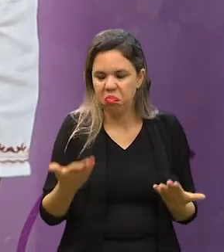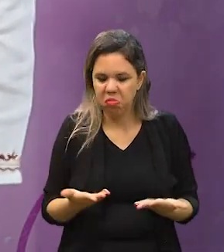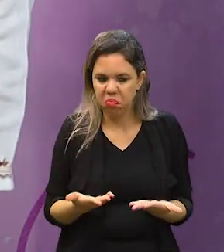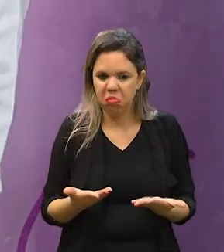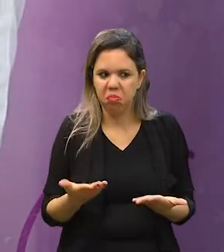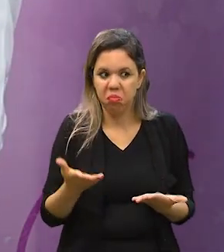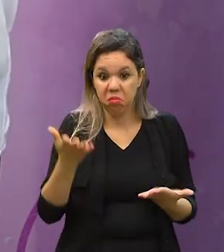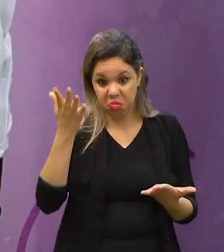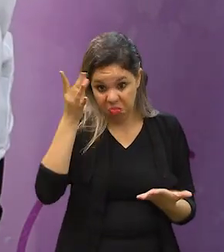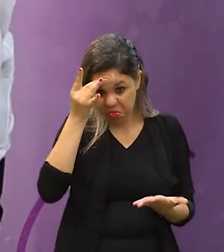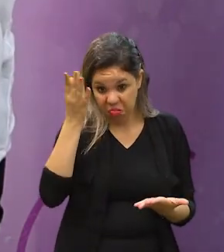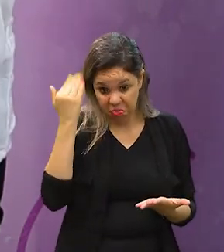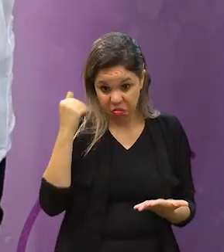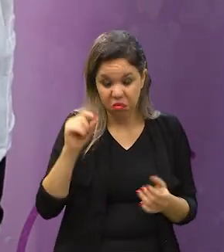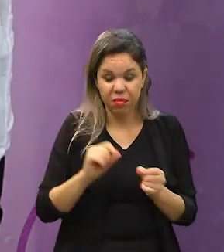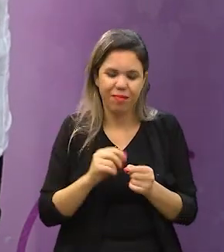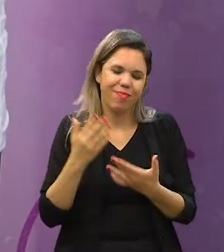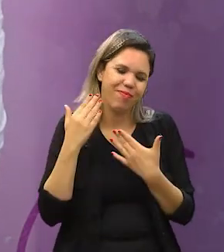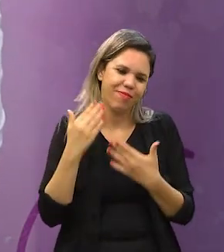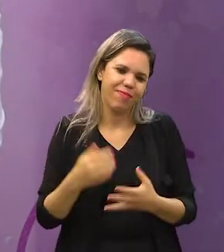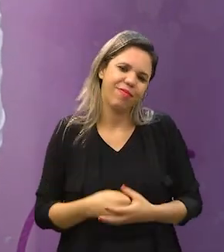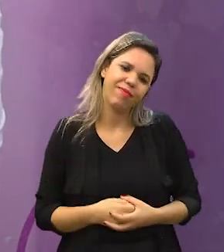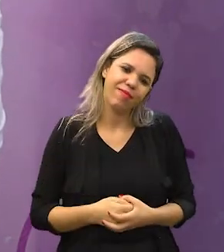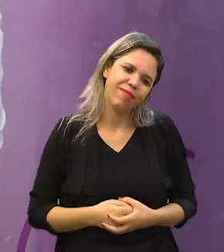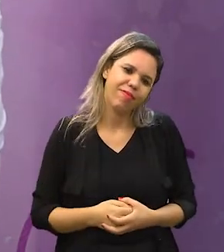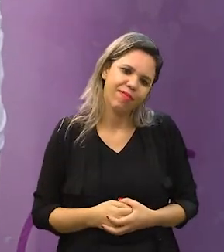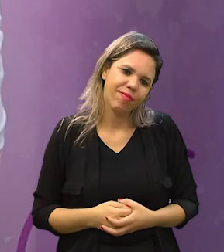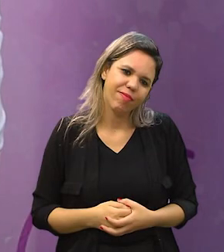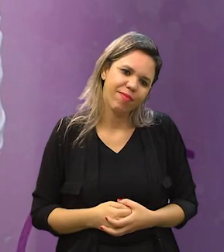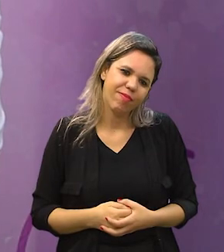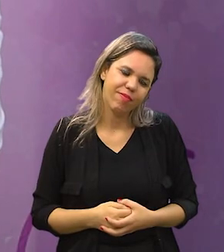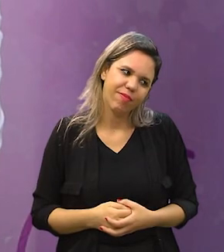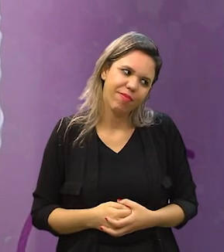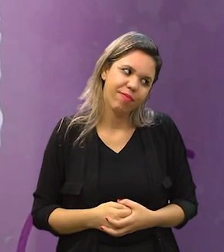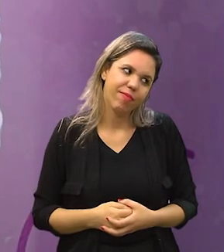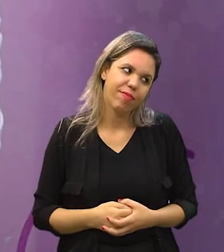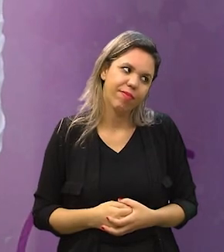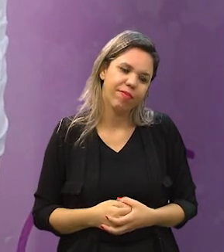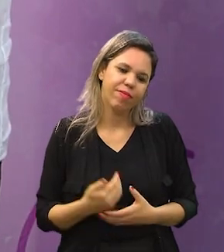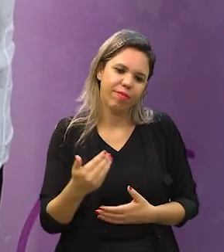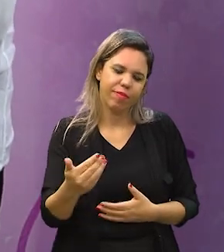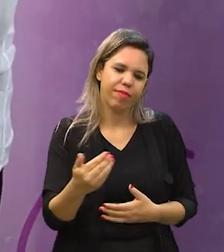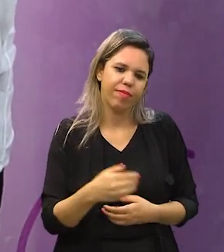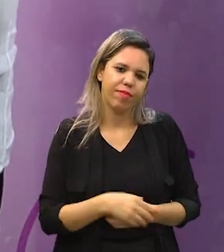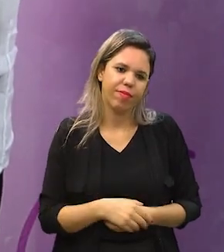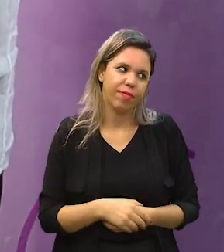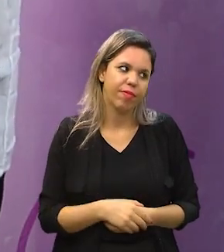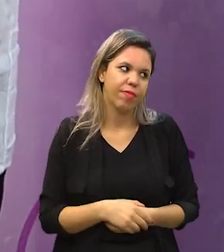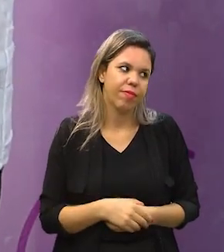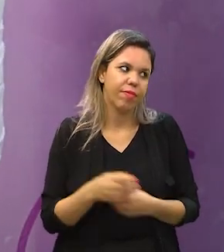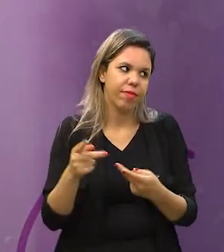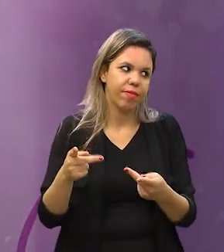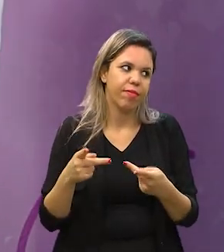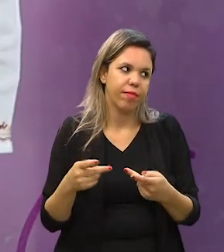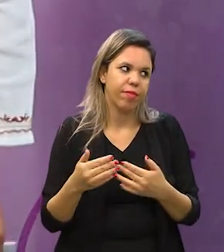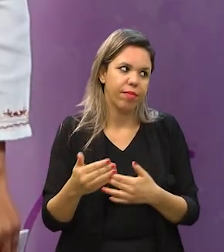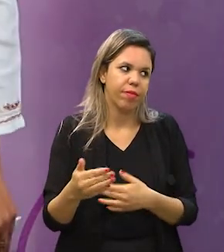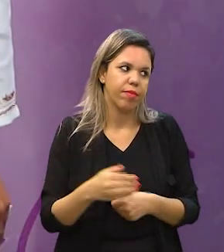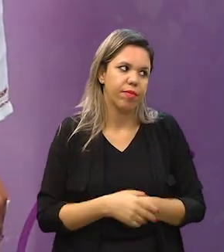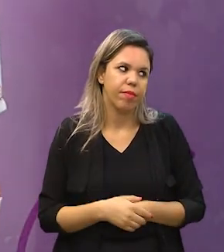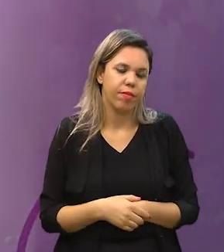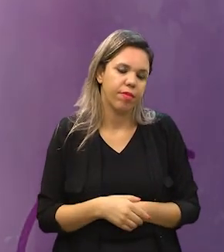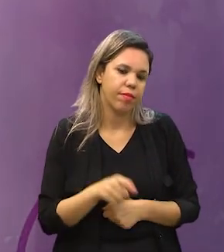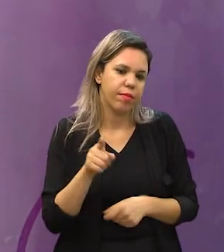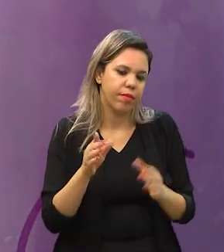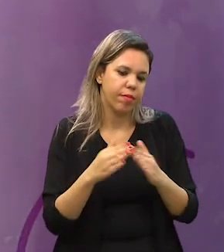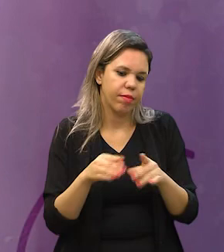está aí cheio de informação. Muito obrigada. Eu que agradeço, até uma próxima. Fica aqui o convite e fica o